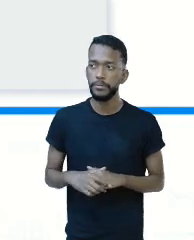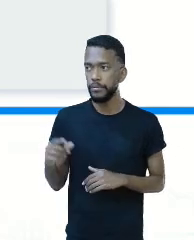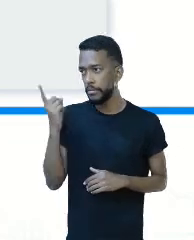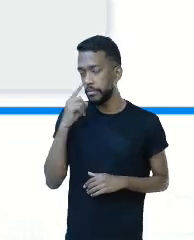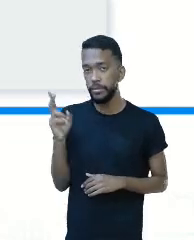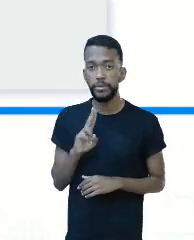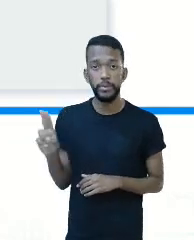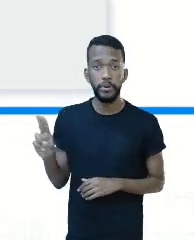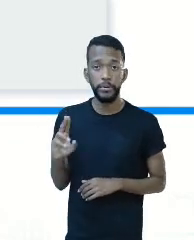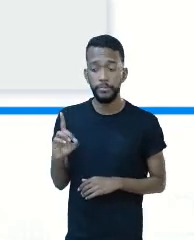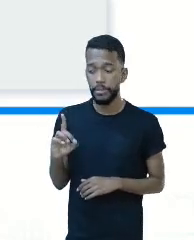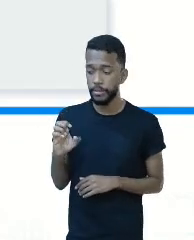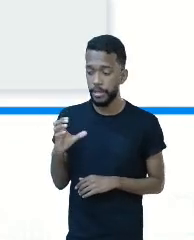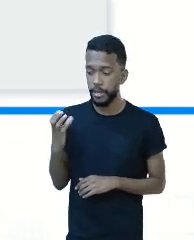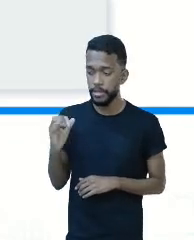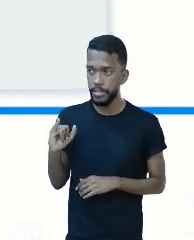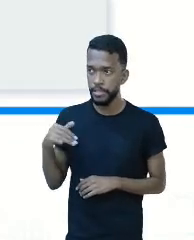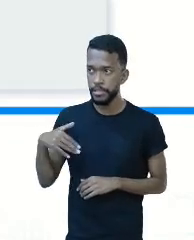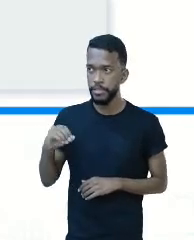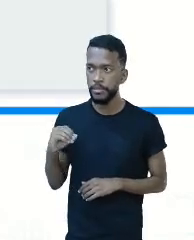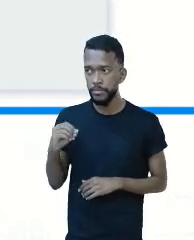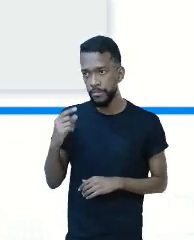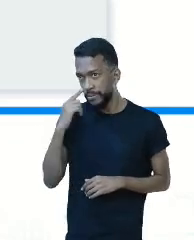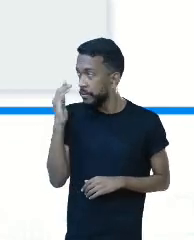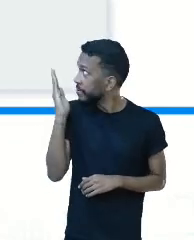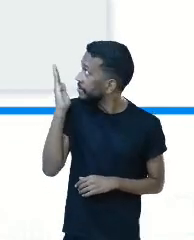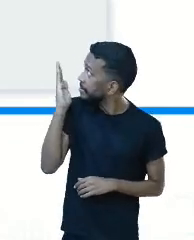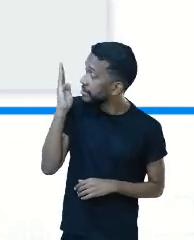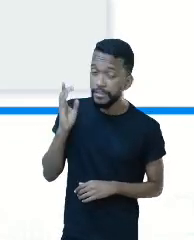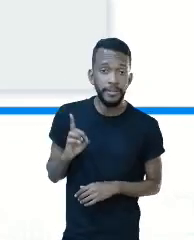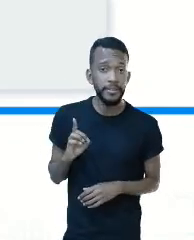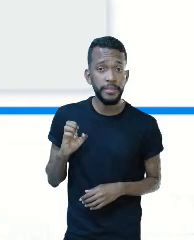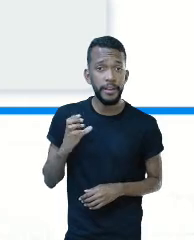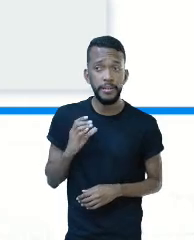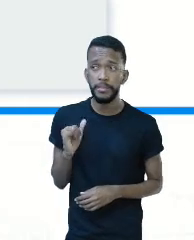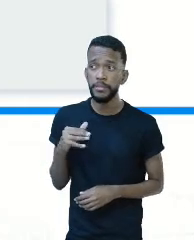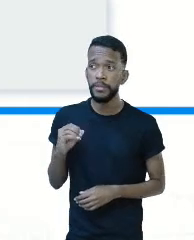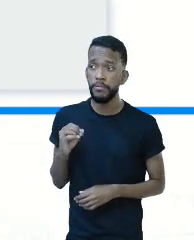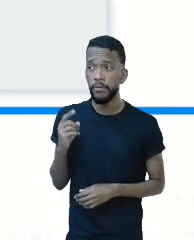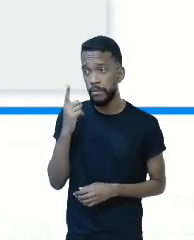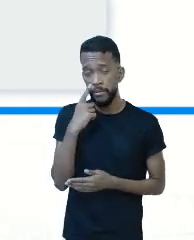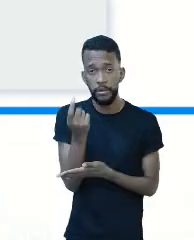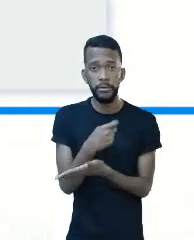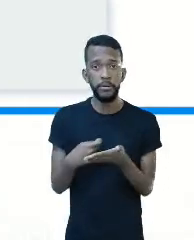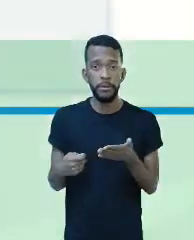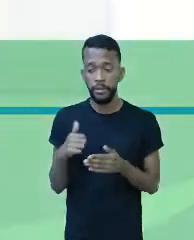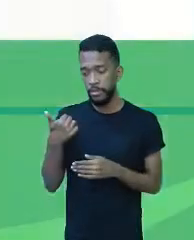10º. O 10 e essa bolinha. 10º e olha a escrita